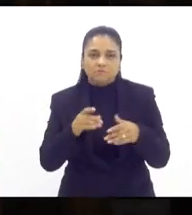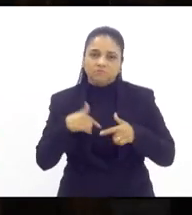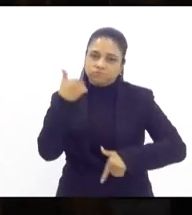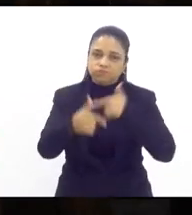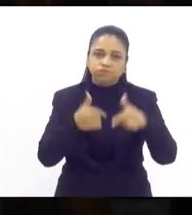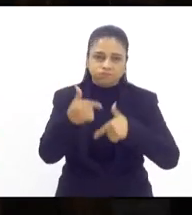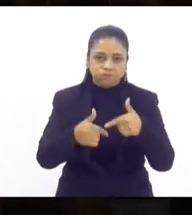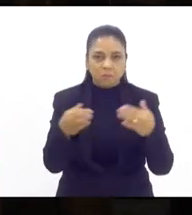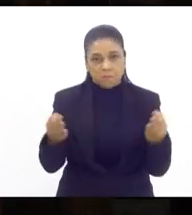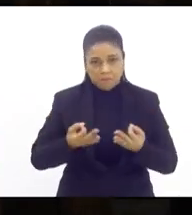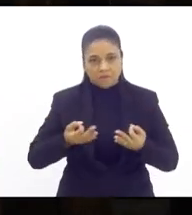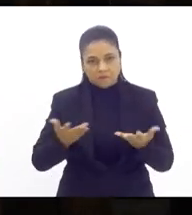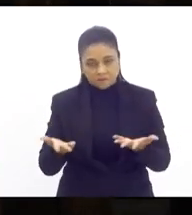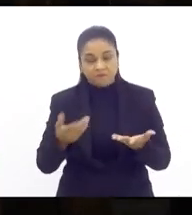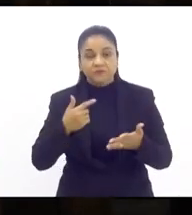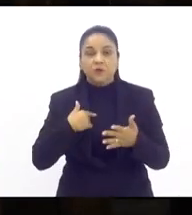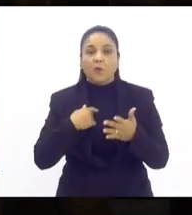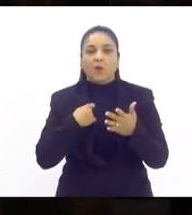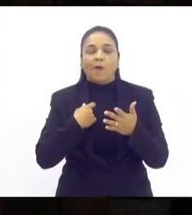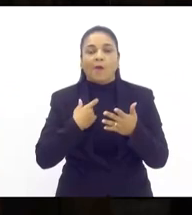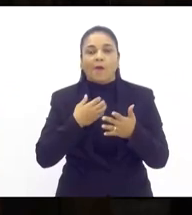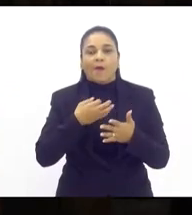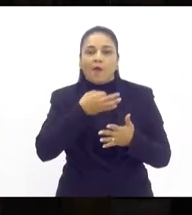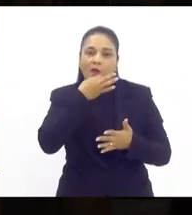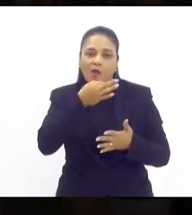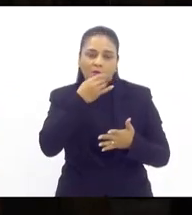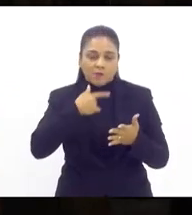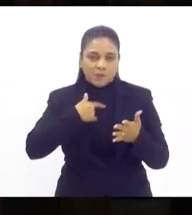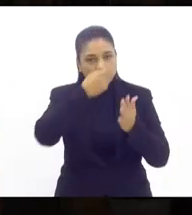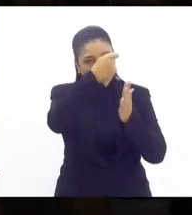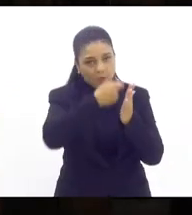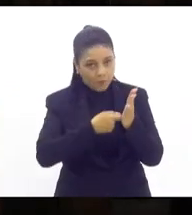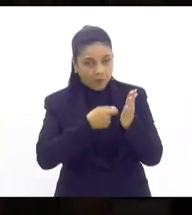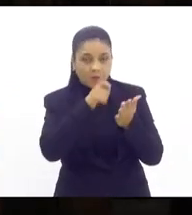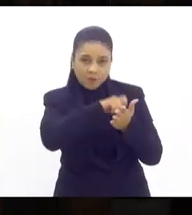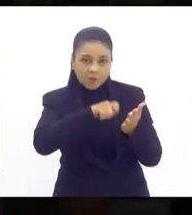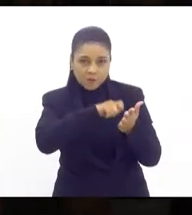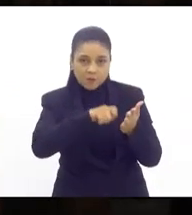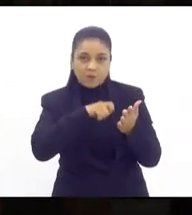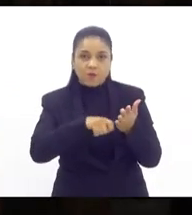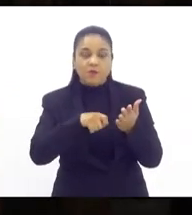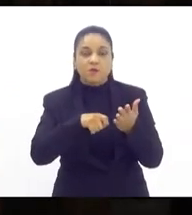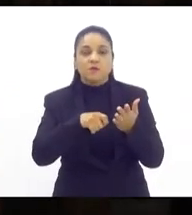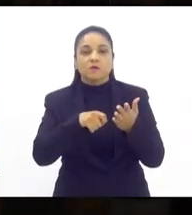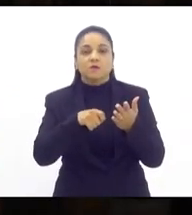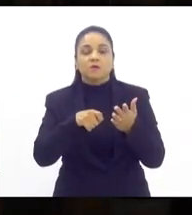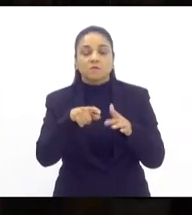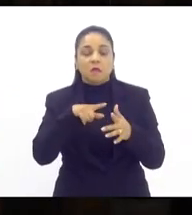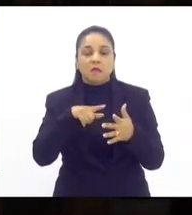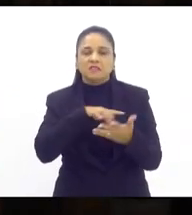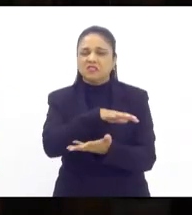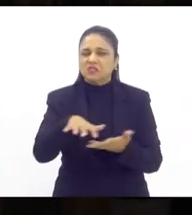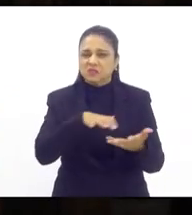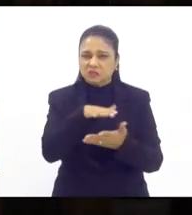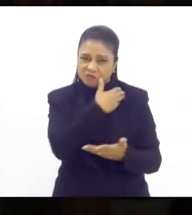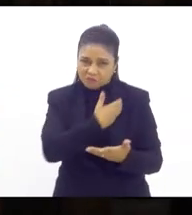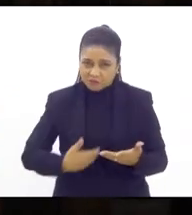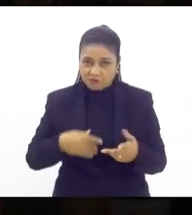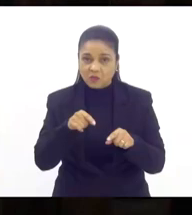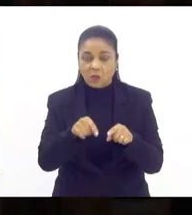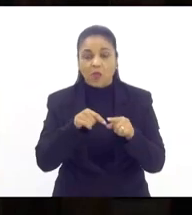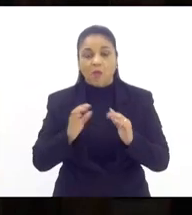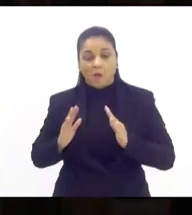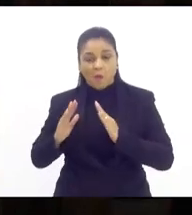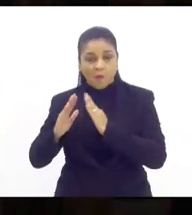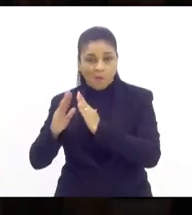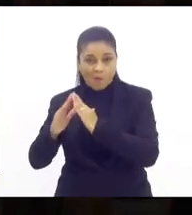um relato algum dos relatos que eu tenho aqui que é um dos reflexos dessa desordem pública é evidenciado por imóvel que fica